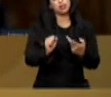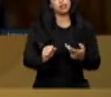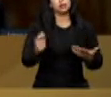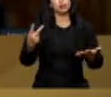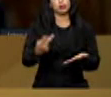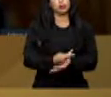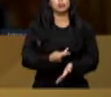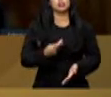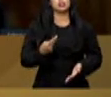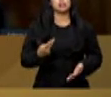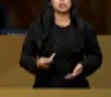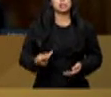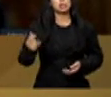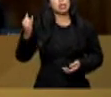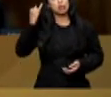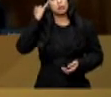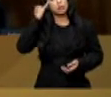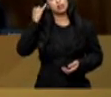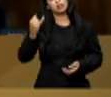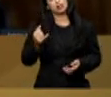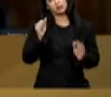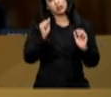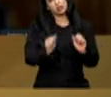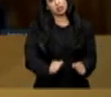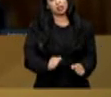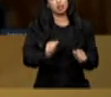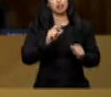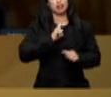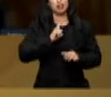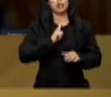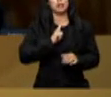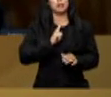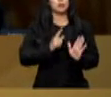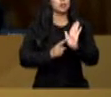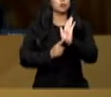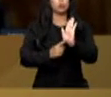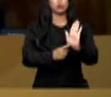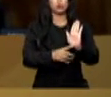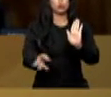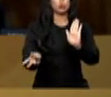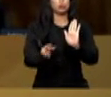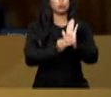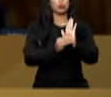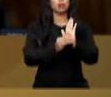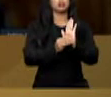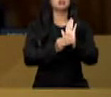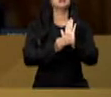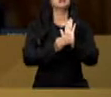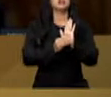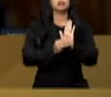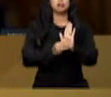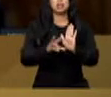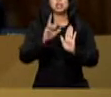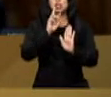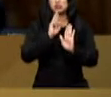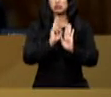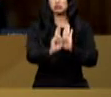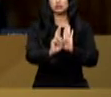possível imaginarmos e apresentar uma solução de modulação para cada uma